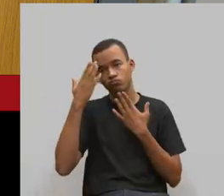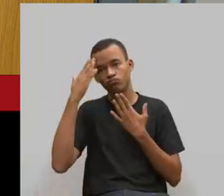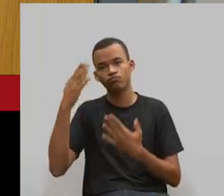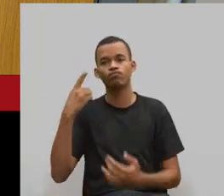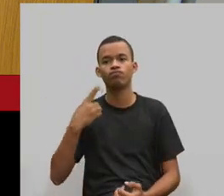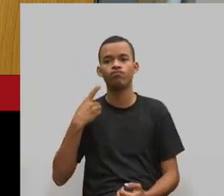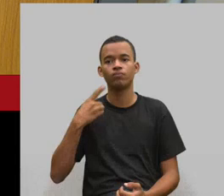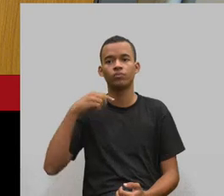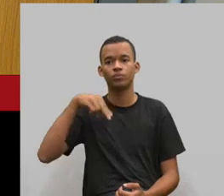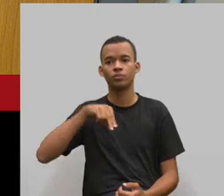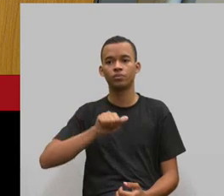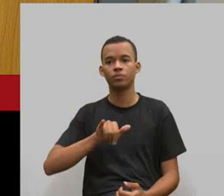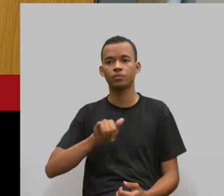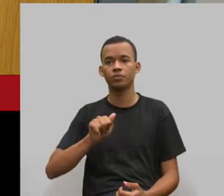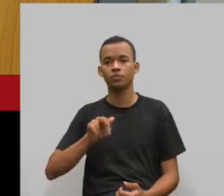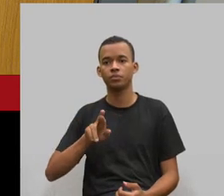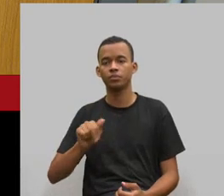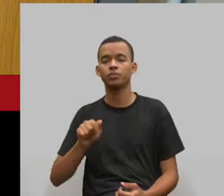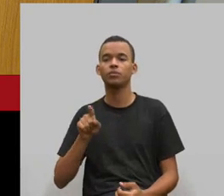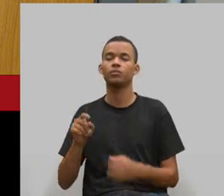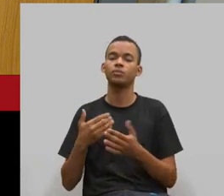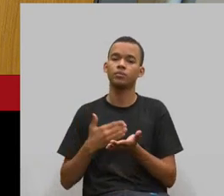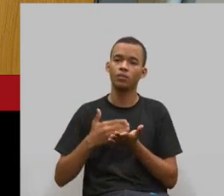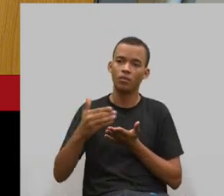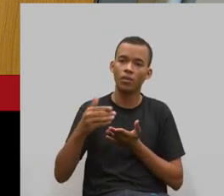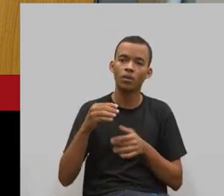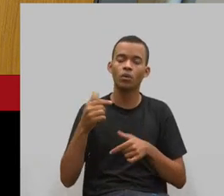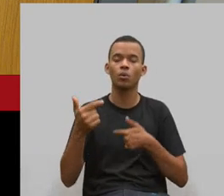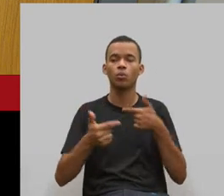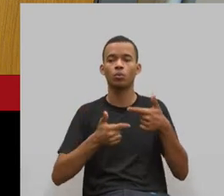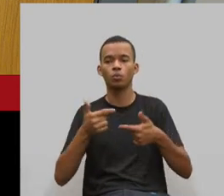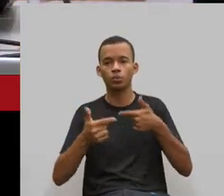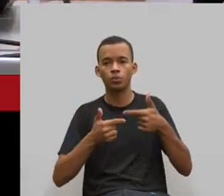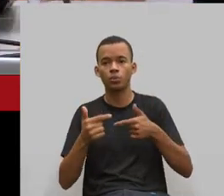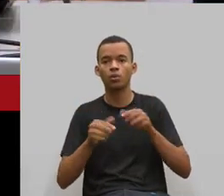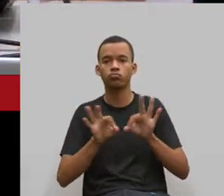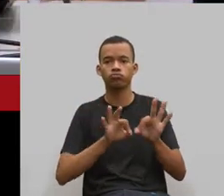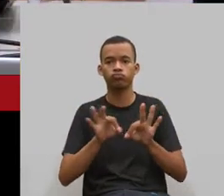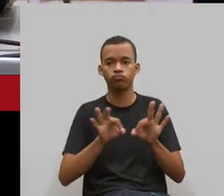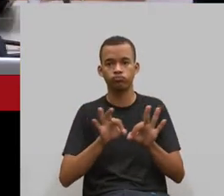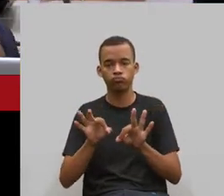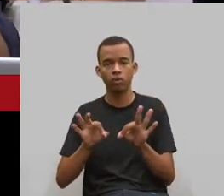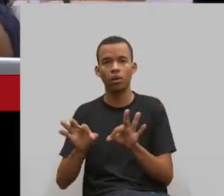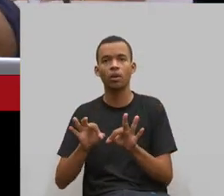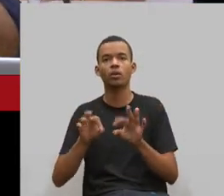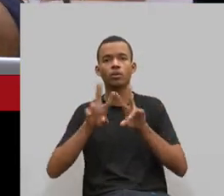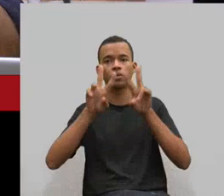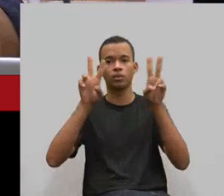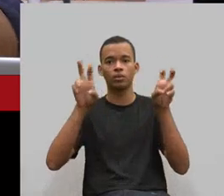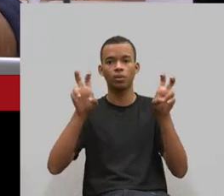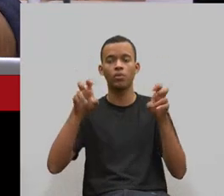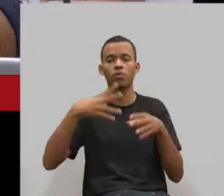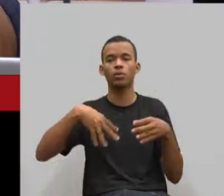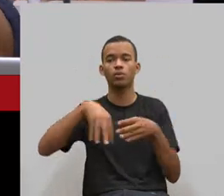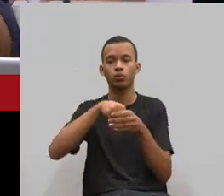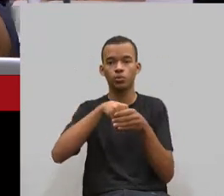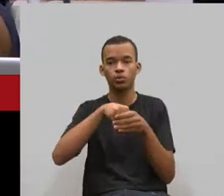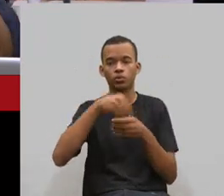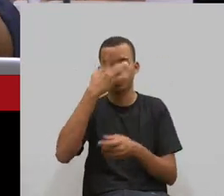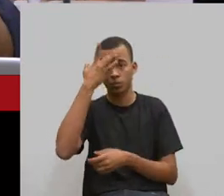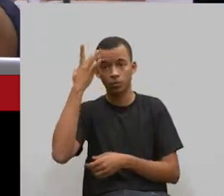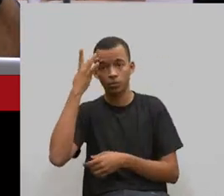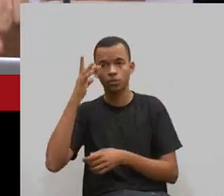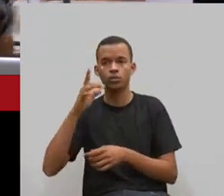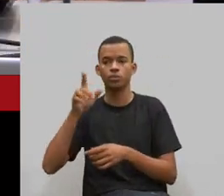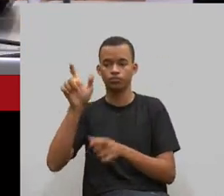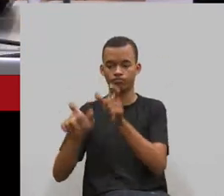fato necessário a gente falar da inclusão é necessário a gente falar das pessoas com deficiência e considerando toda a vida que